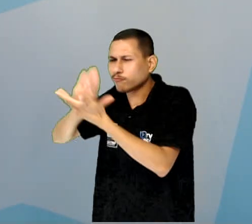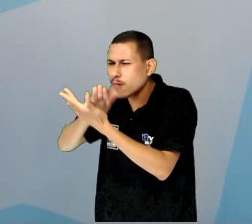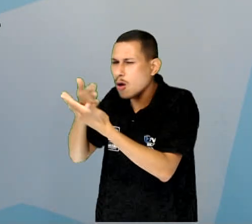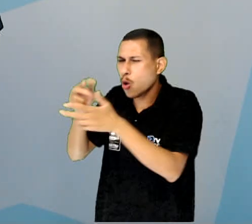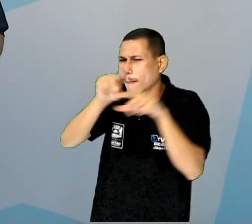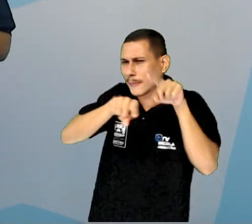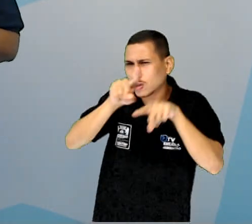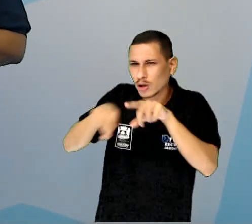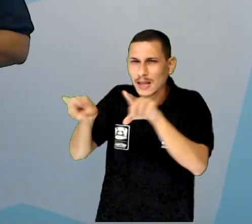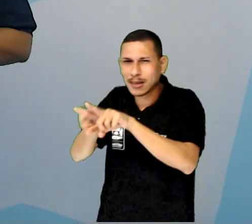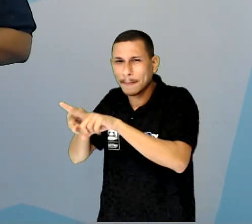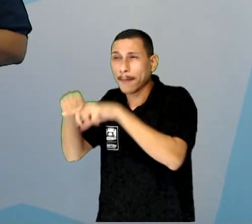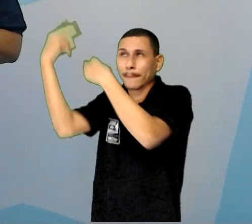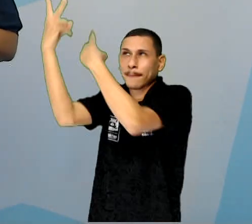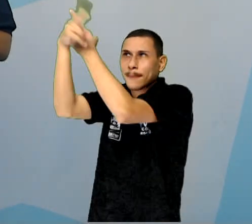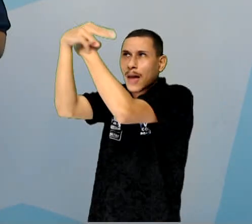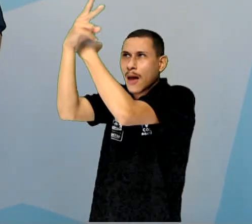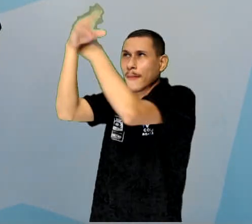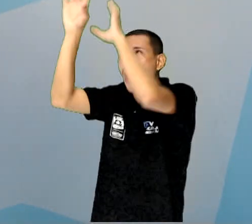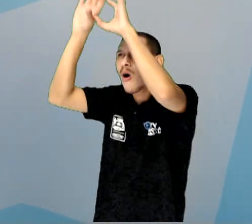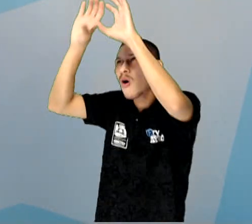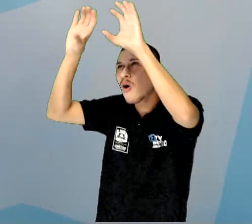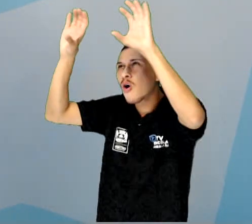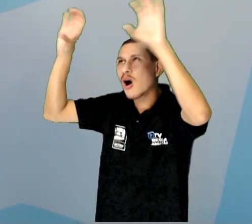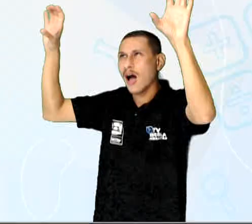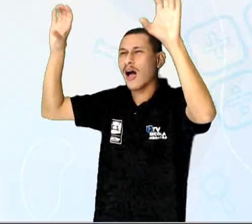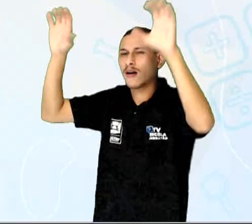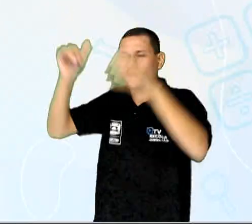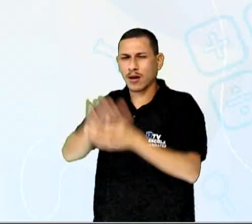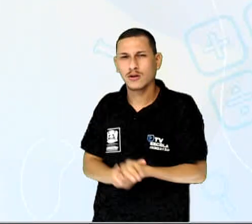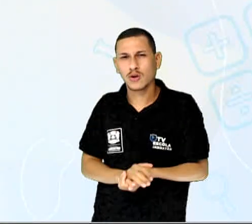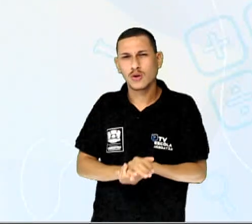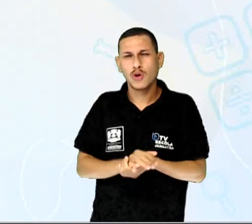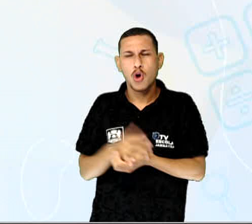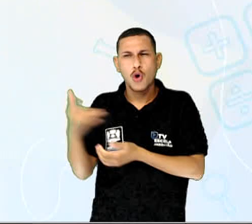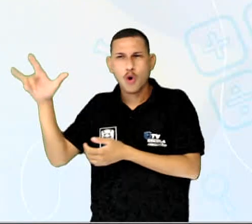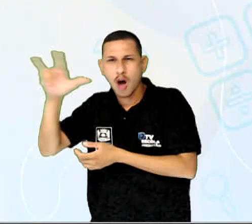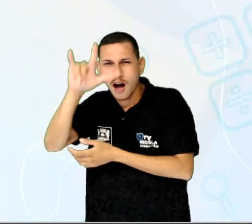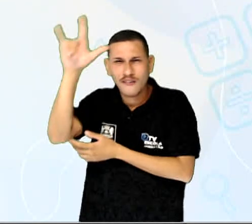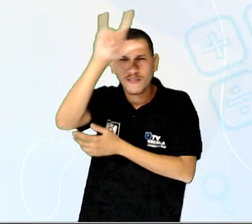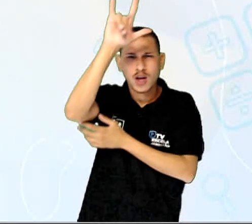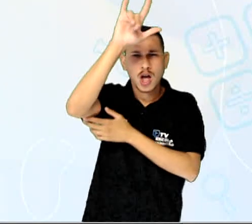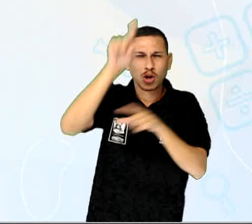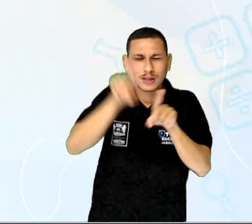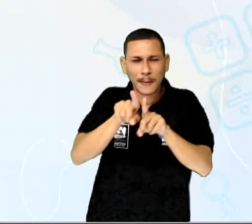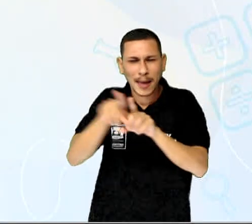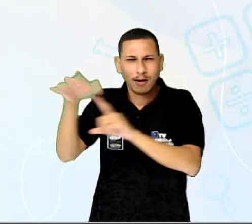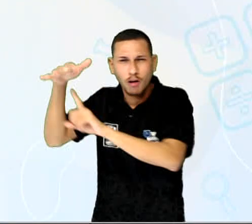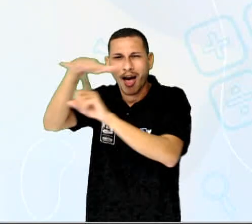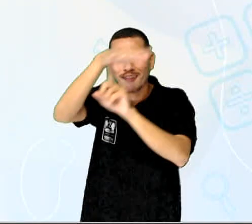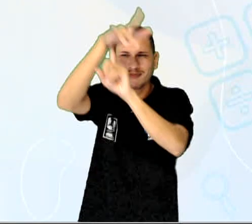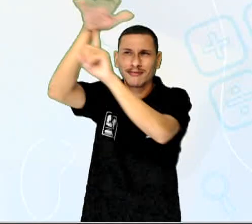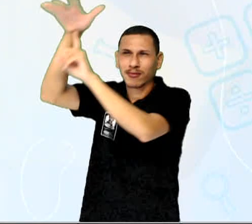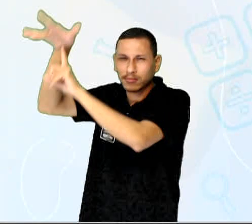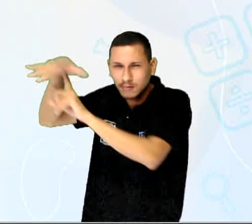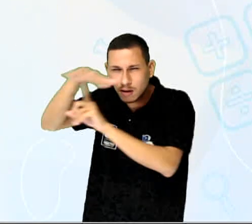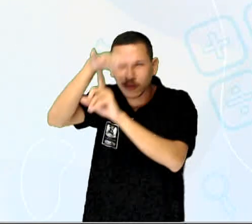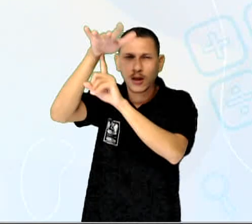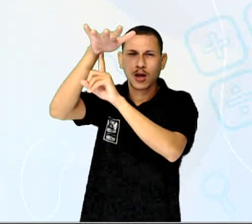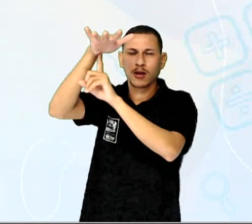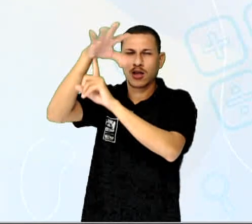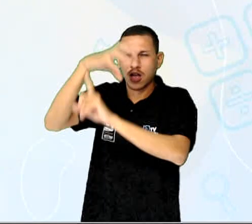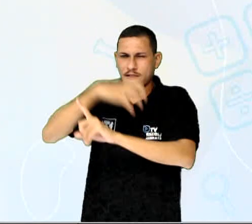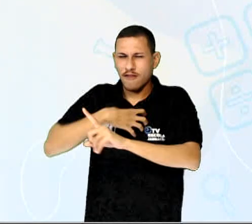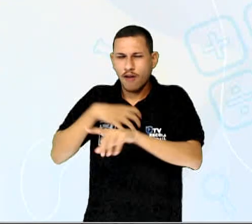mercadorias pelo ar. Isso por meio das aeronaves, como aviões ou helicópteros. Esse é o meio de deslocamento em